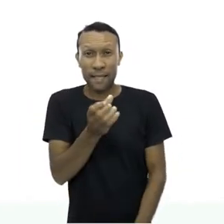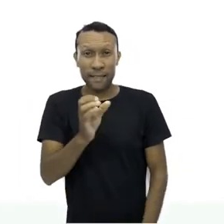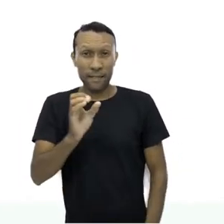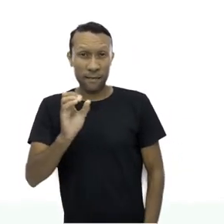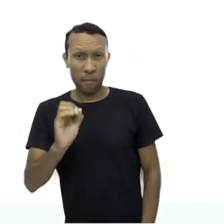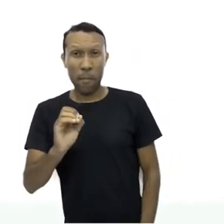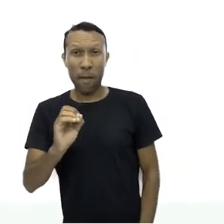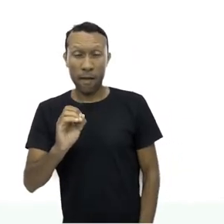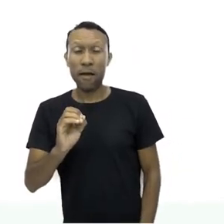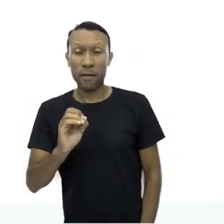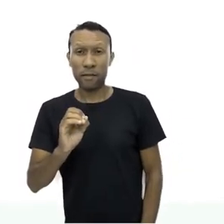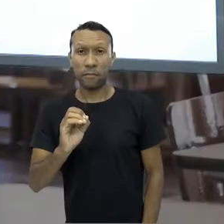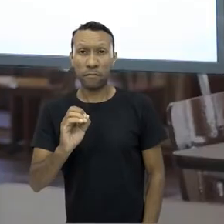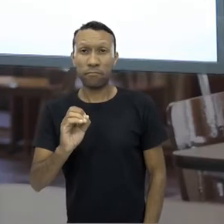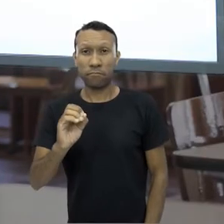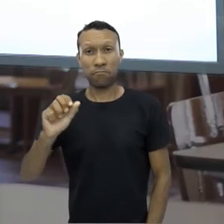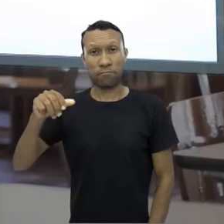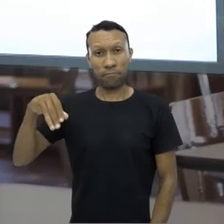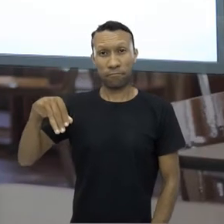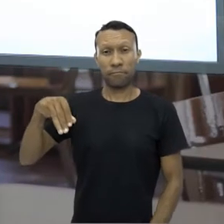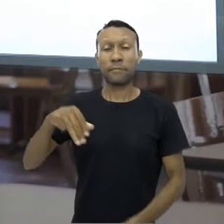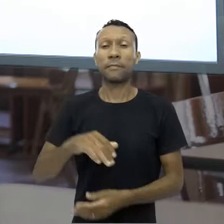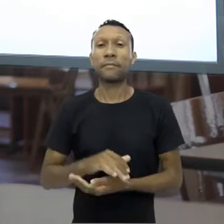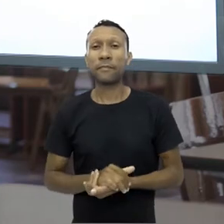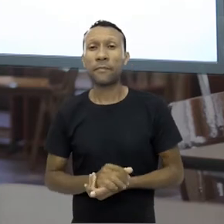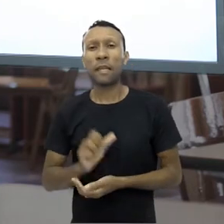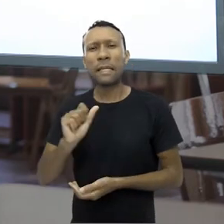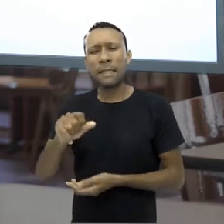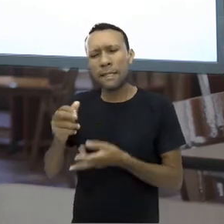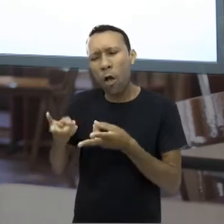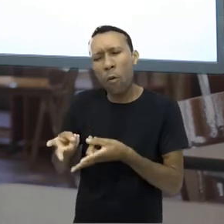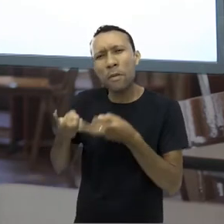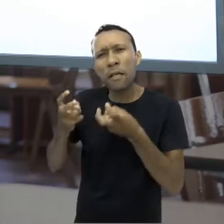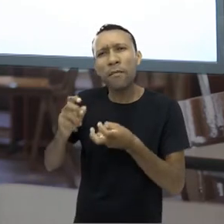60 metros quadrados, tá bom, pessoal? Se a gente analisar aqui e